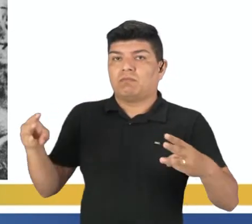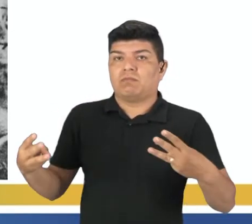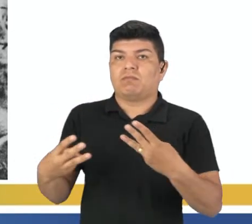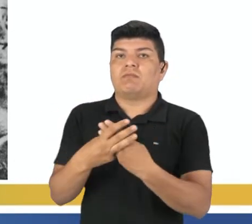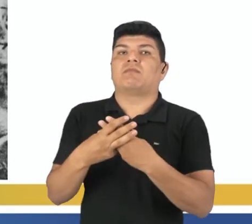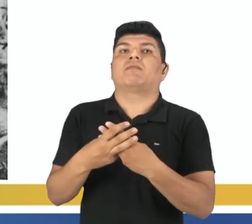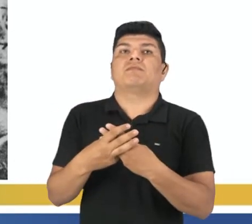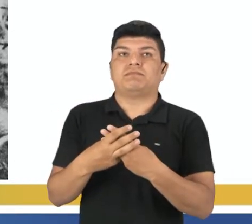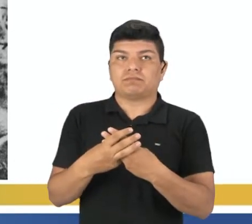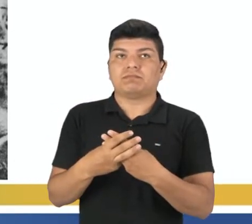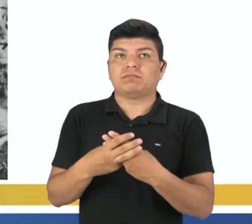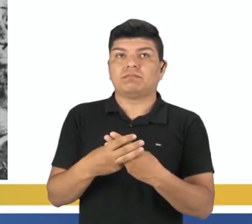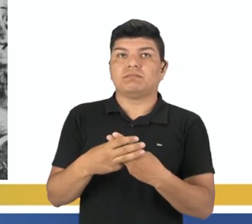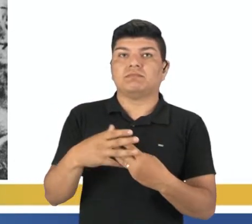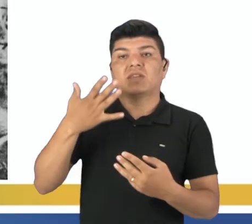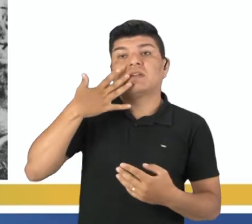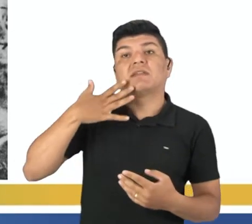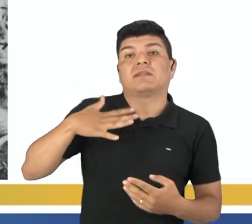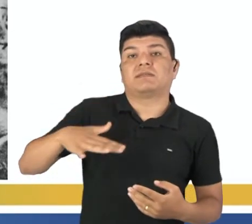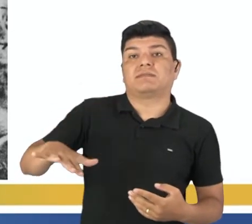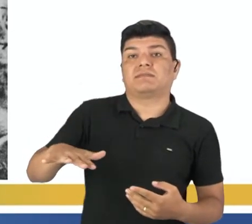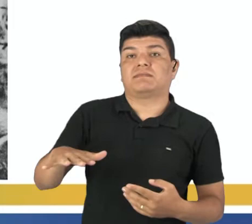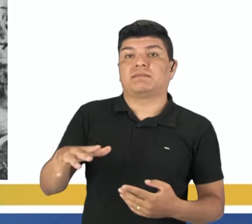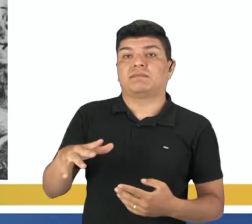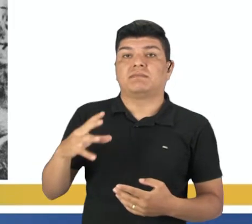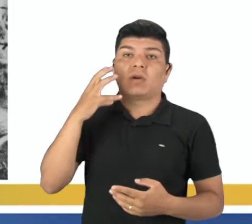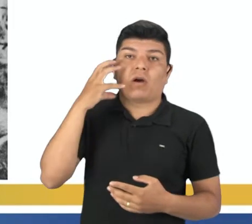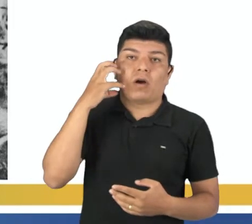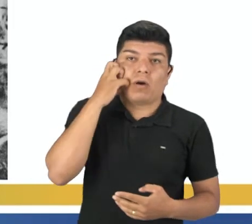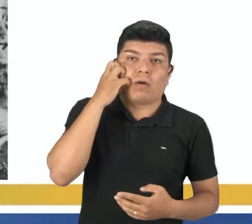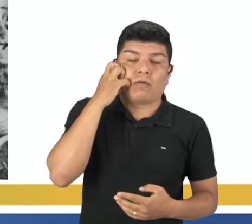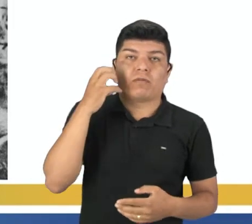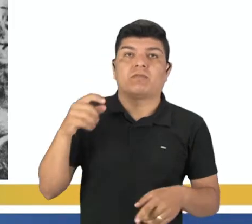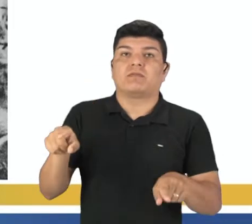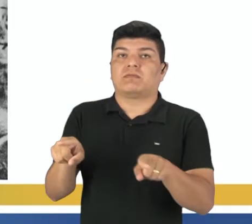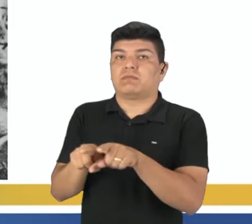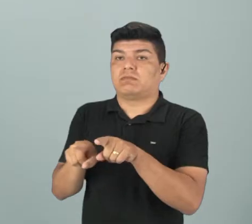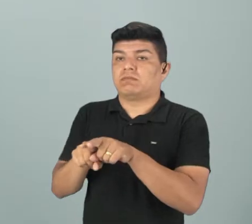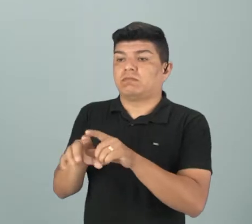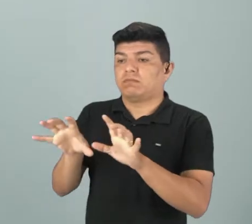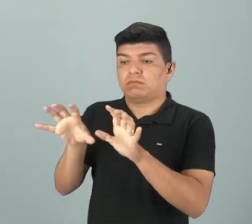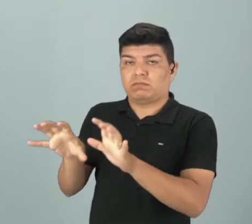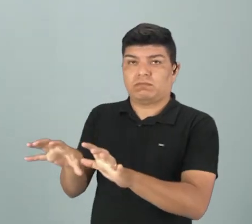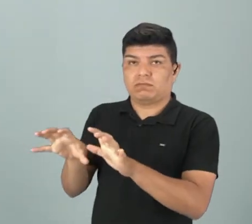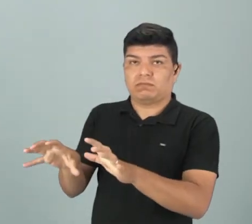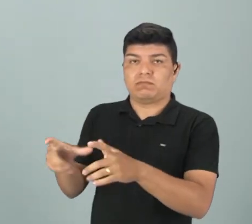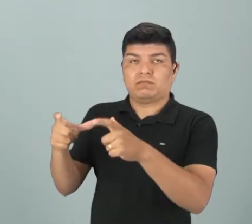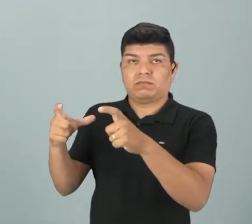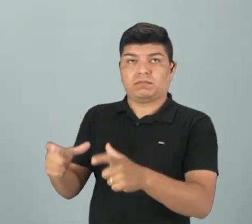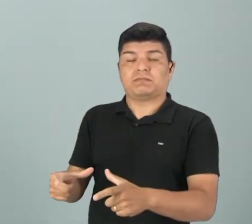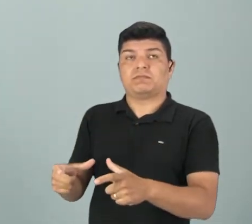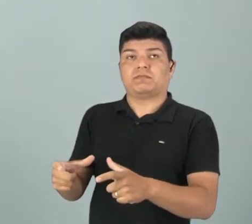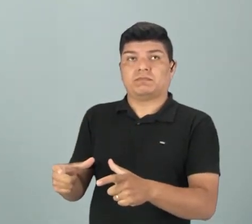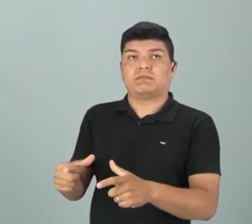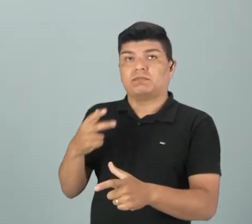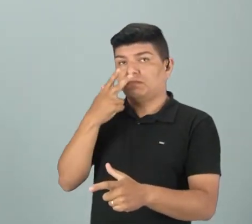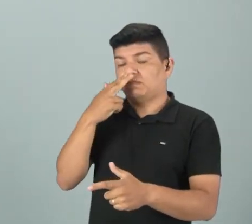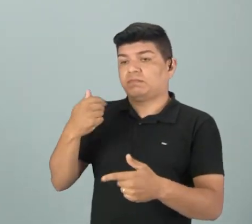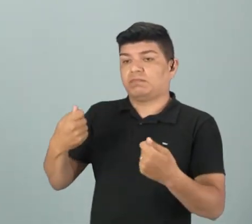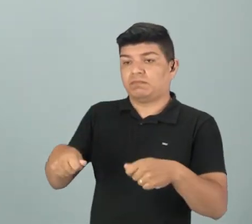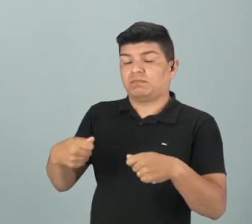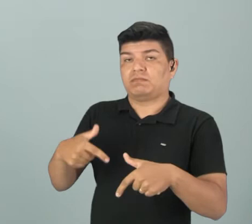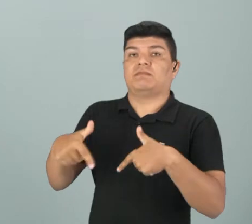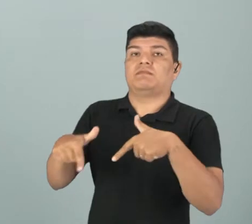foto de crianças órfãs presas em campos de concentração na Rússia. Eles eram mantidos em campos de concentração, obrigados a